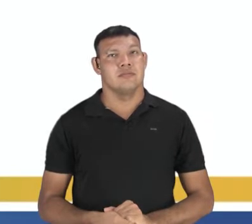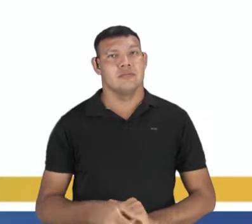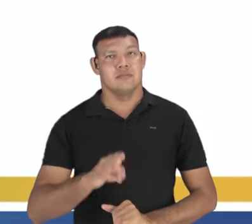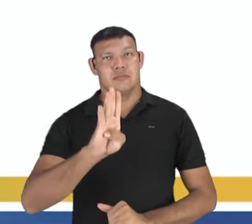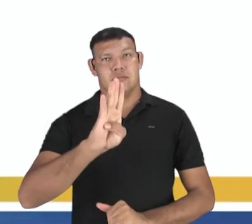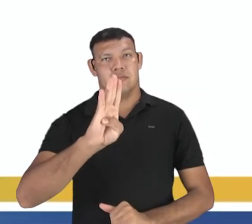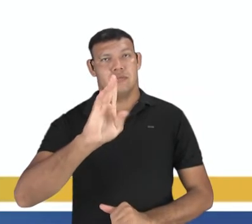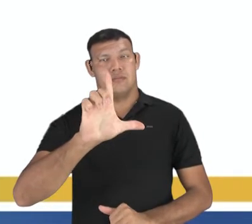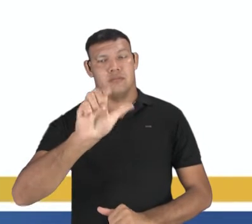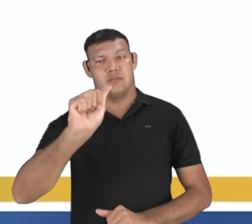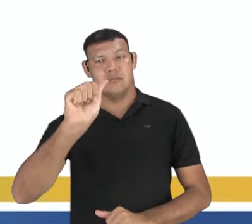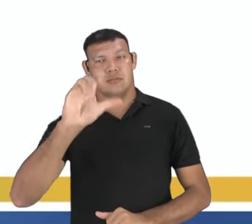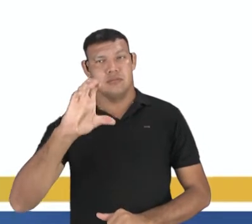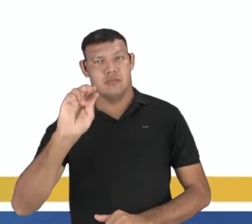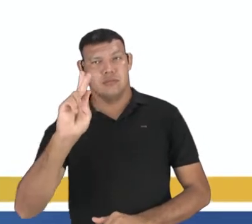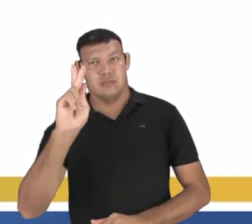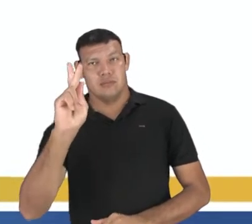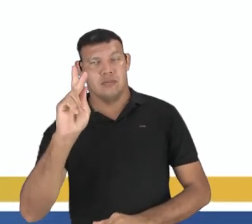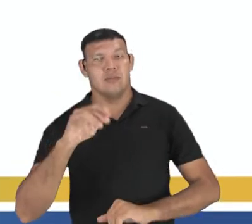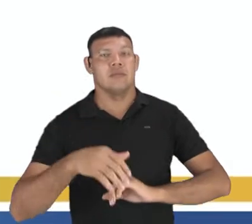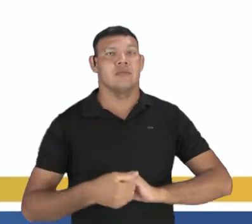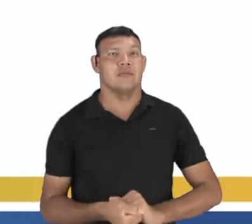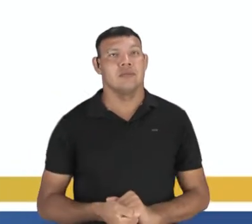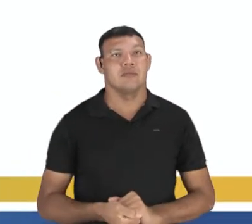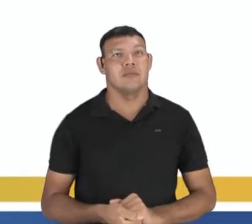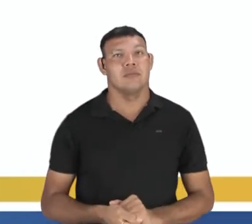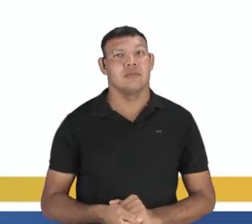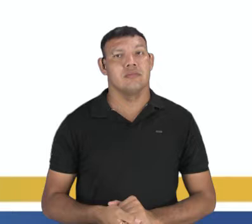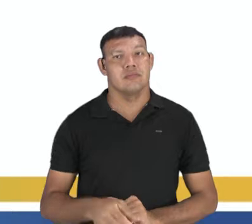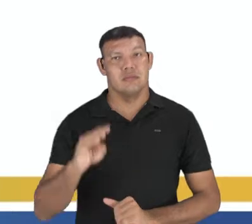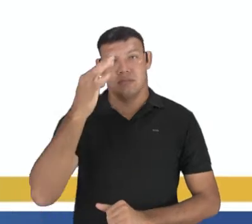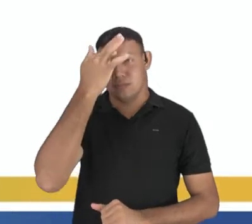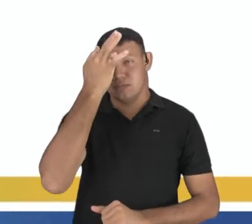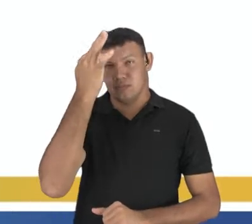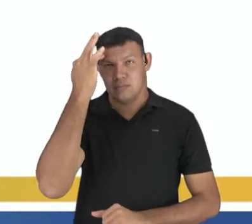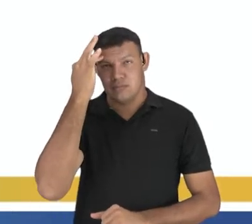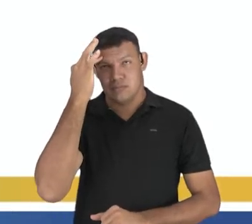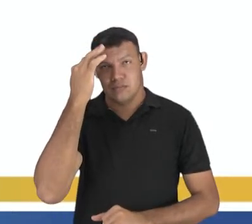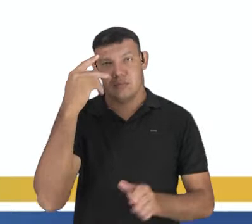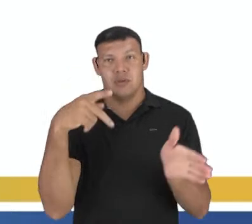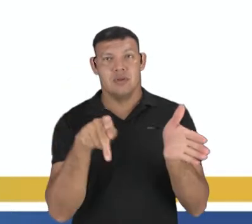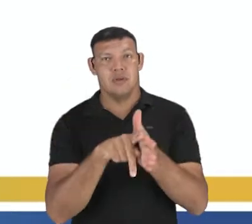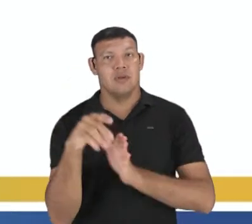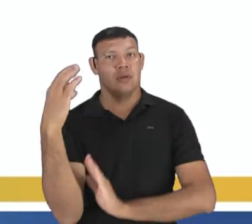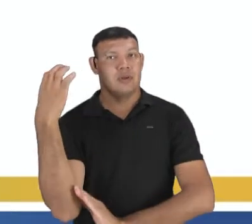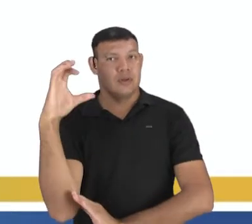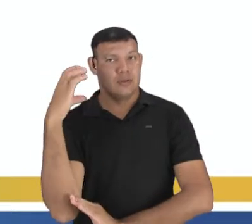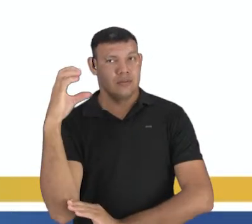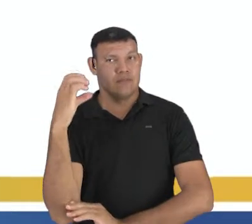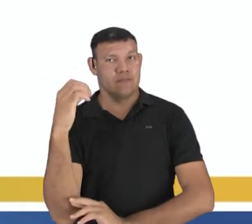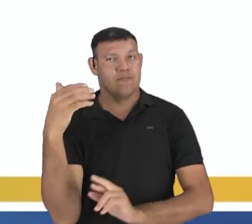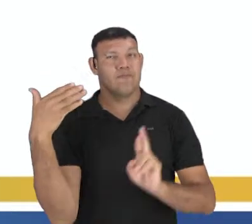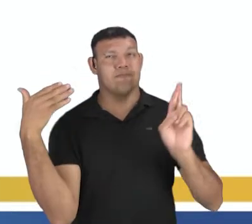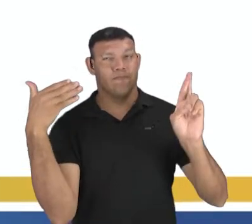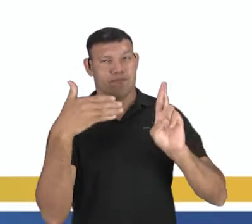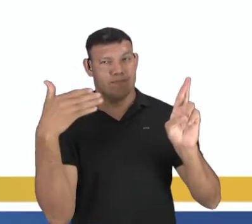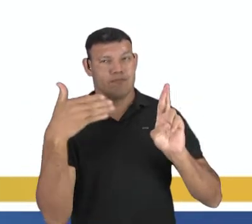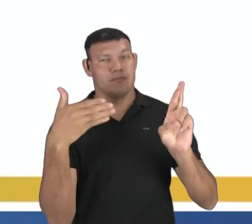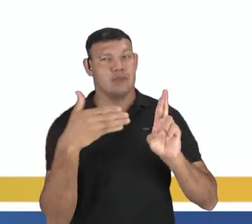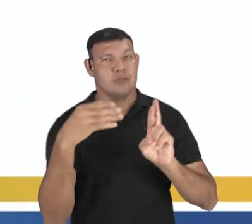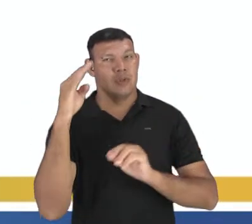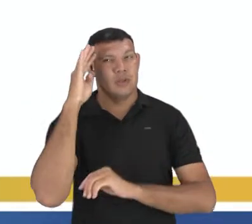ficção científica. Agora, como filósofo da ciência, uma grande referência, um grande pensador